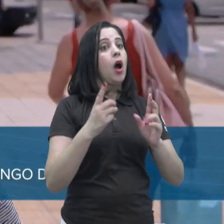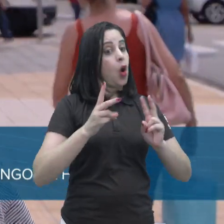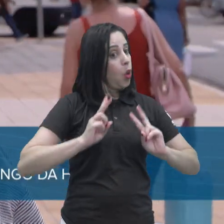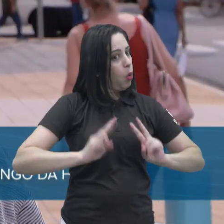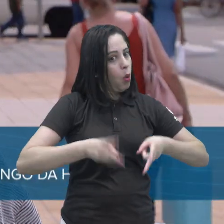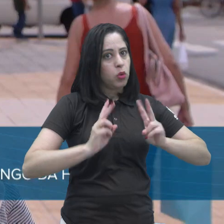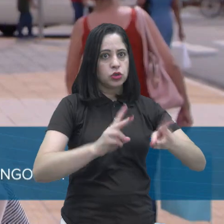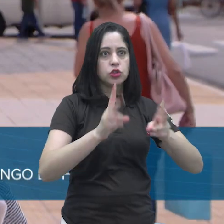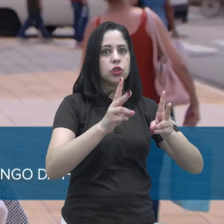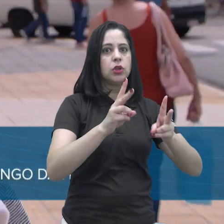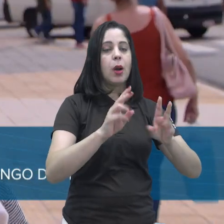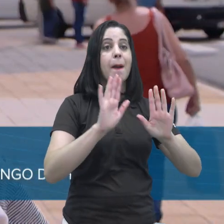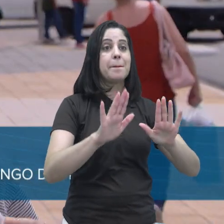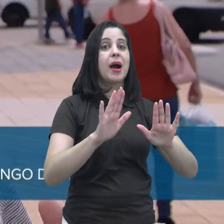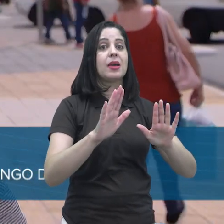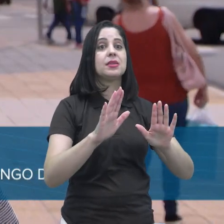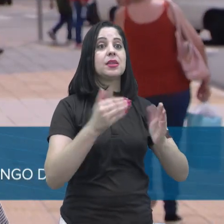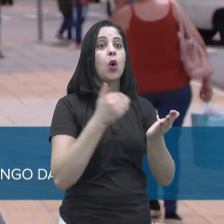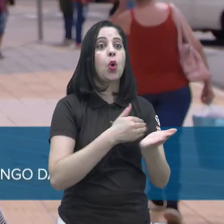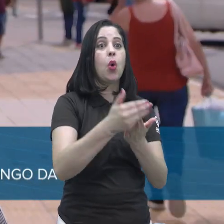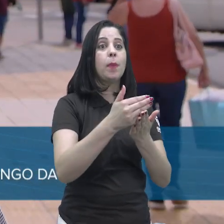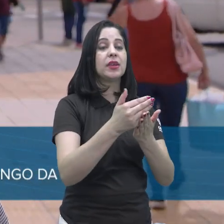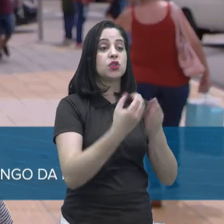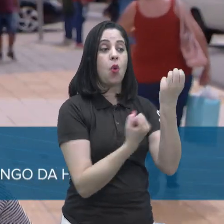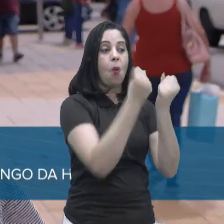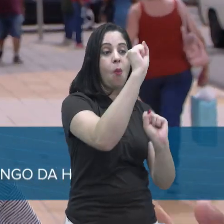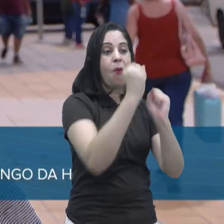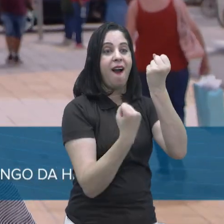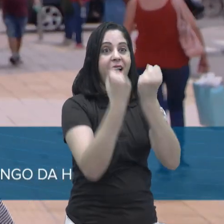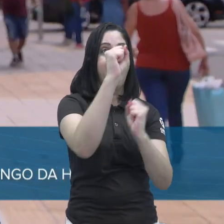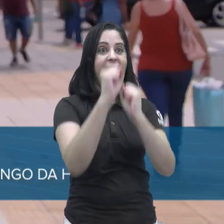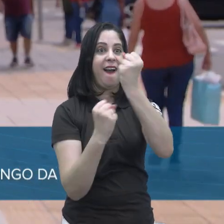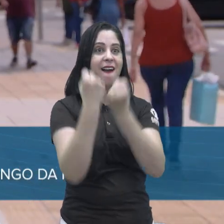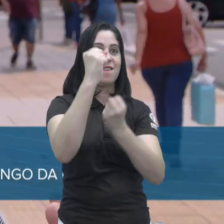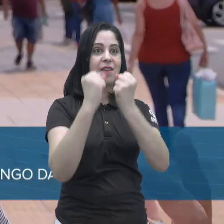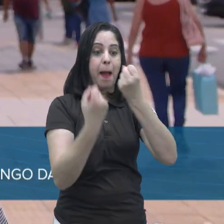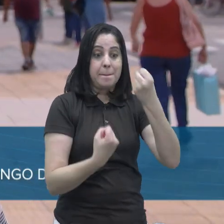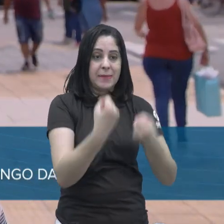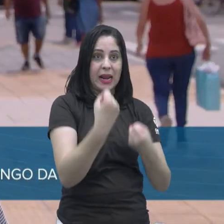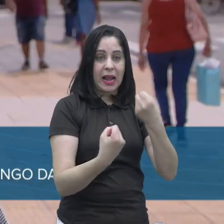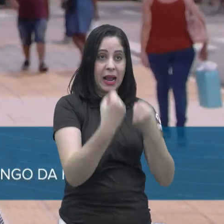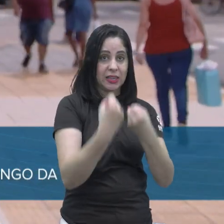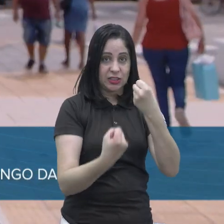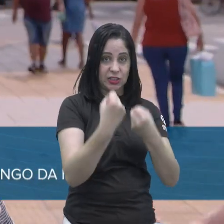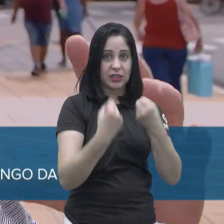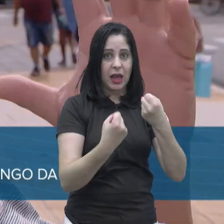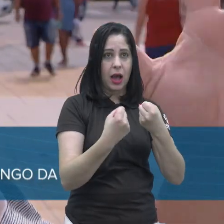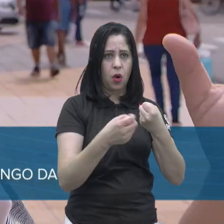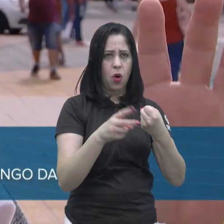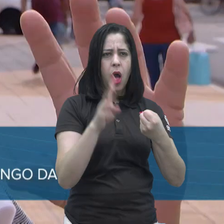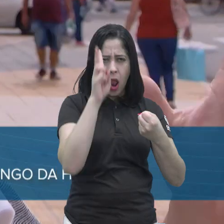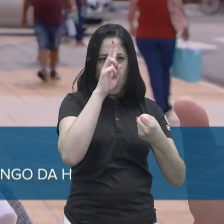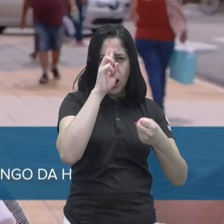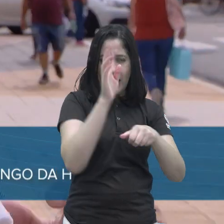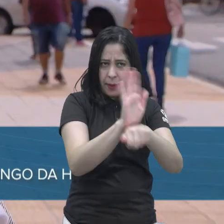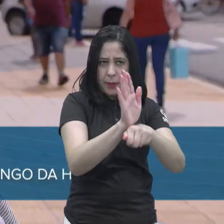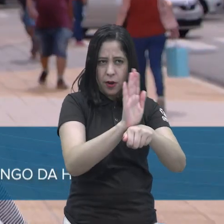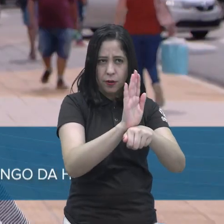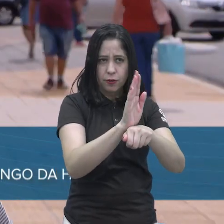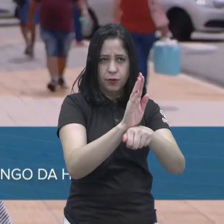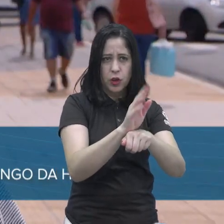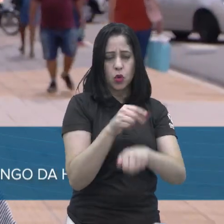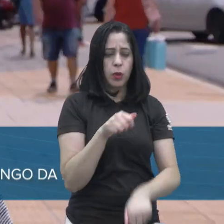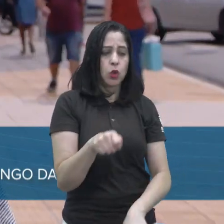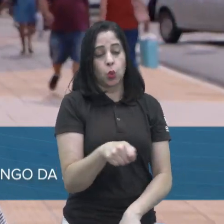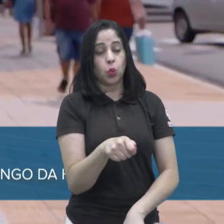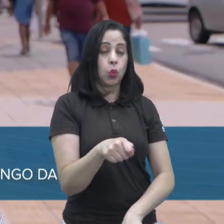essa ideia continua, mas vem uma indústria que é automobilística, o Fordismo, não sei se todo mundo vai entender isso, né? Vai lembrar do filme do Charlie Chaplin,